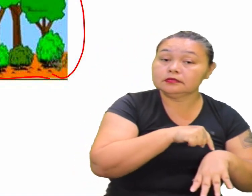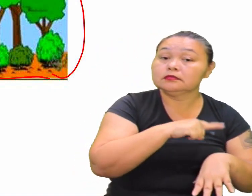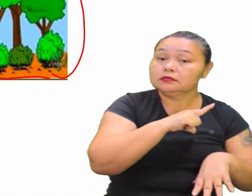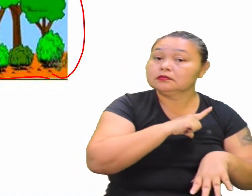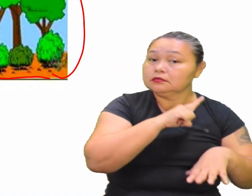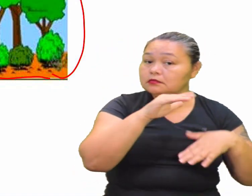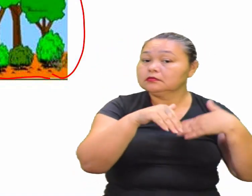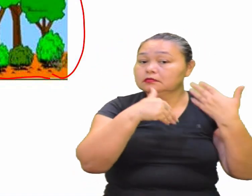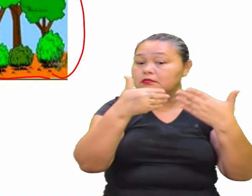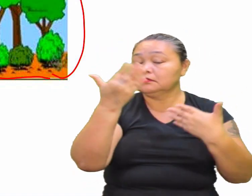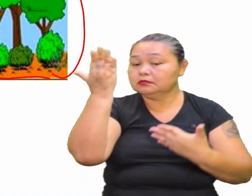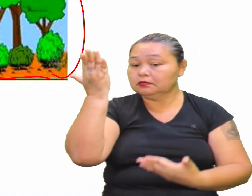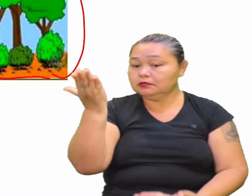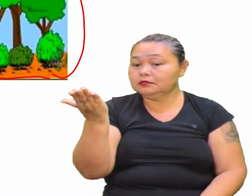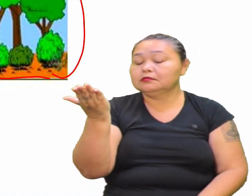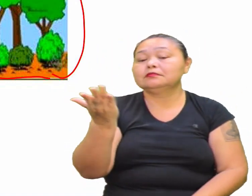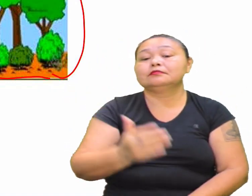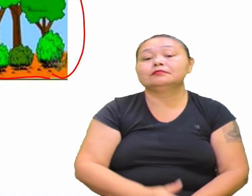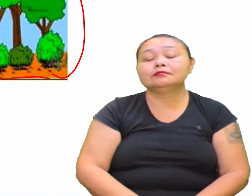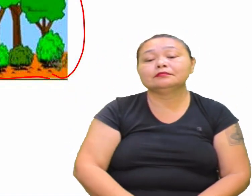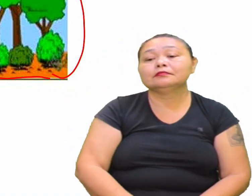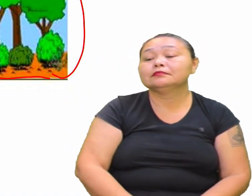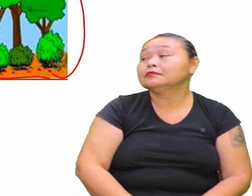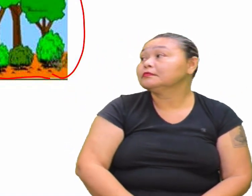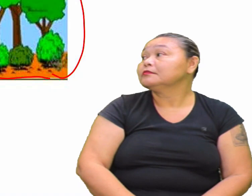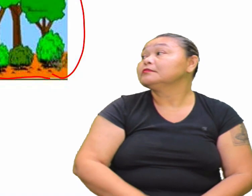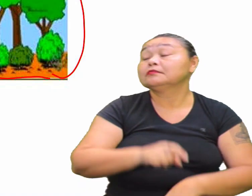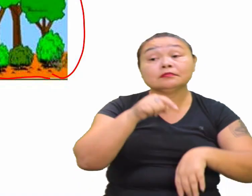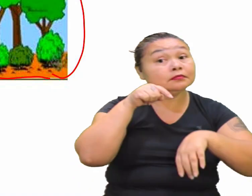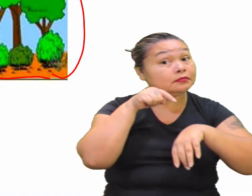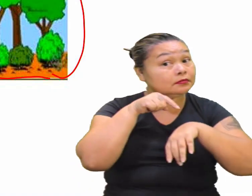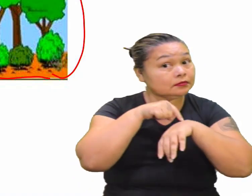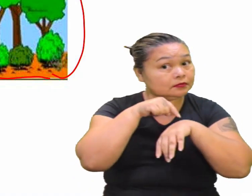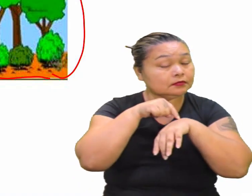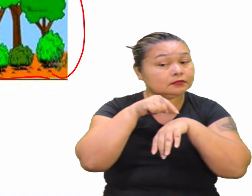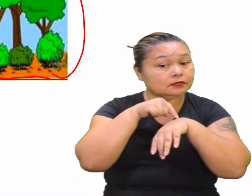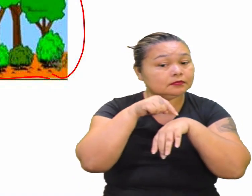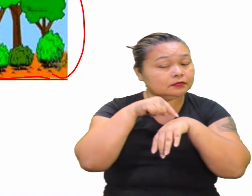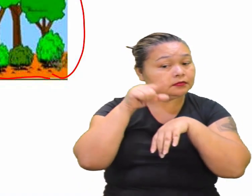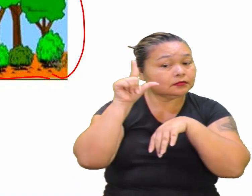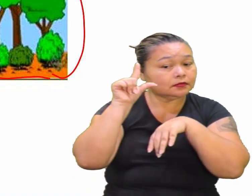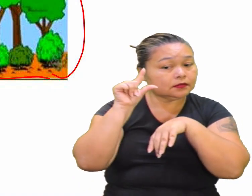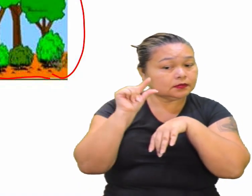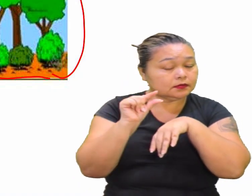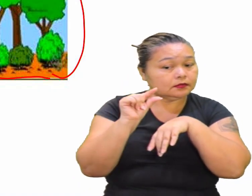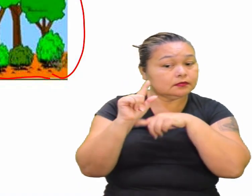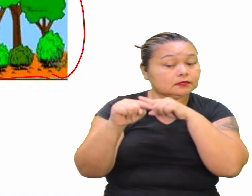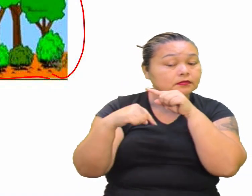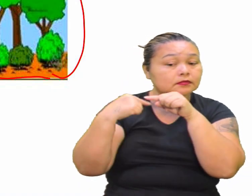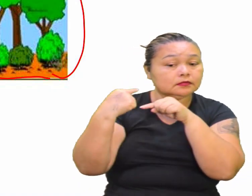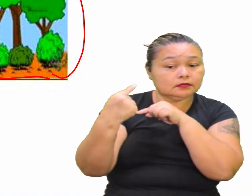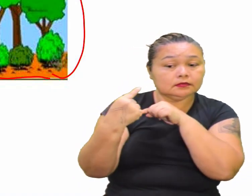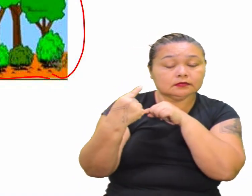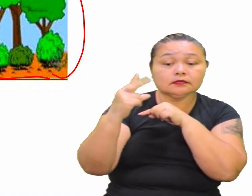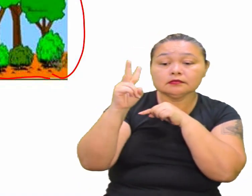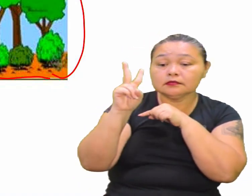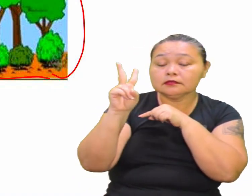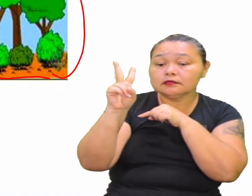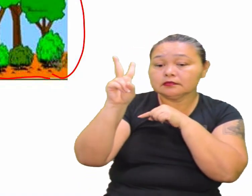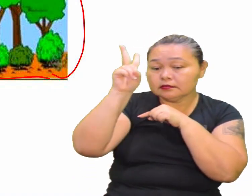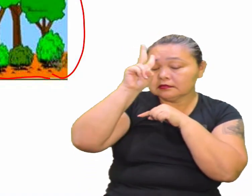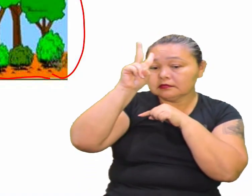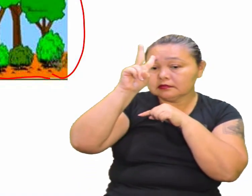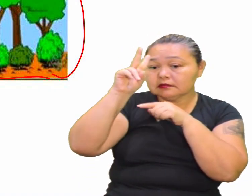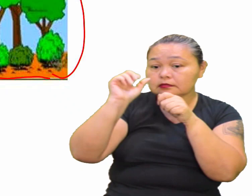gente chegue a esse processo de sucessão ecológica. Esse tempo aqui é menor do que aquele tempo. Lembra quando a gente estava falando do